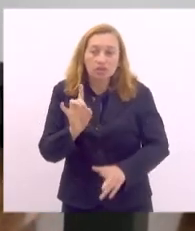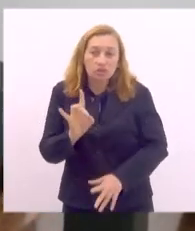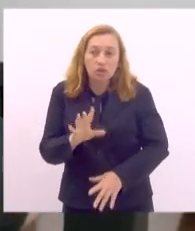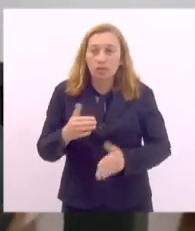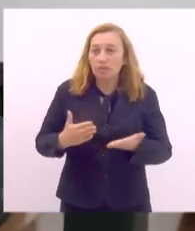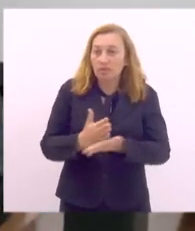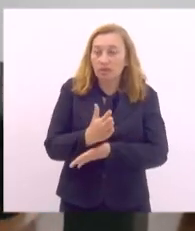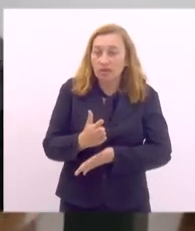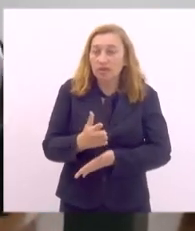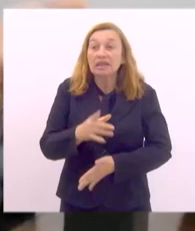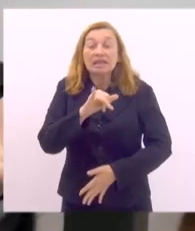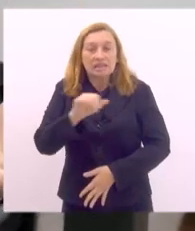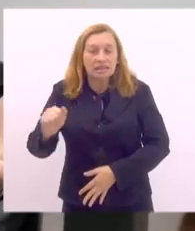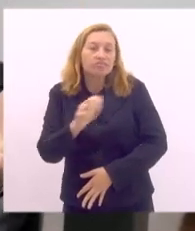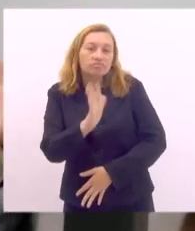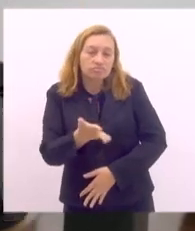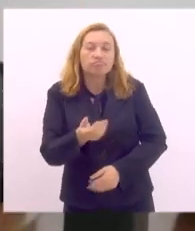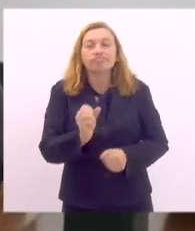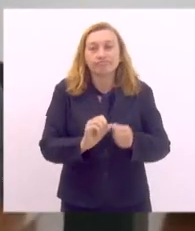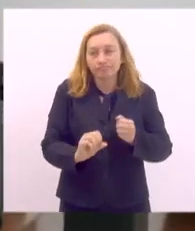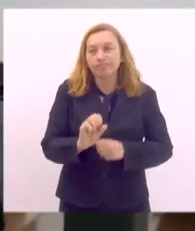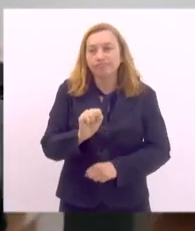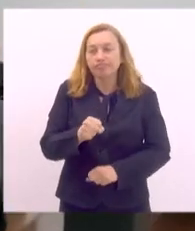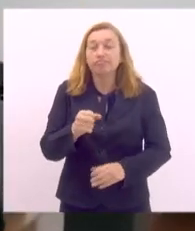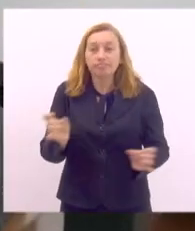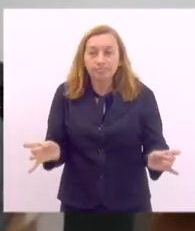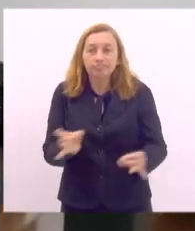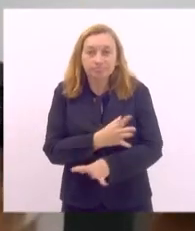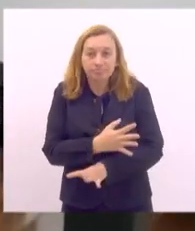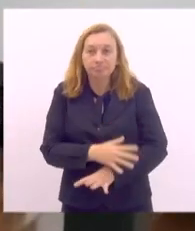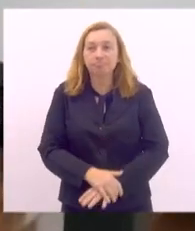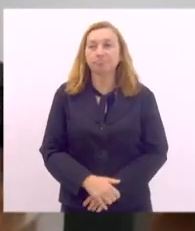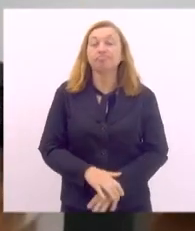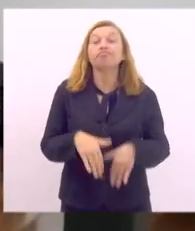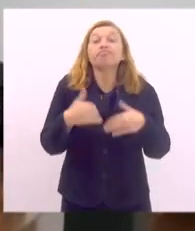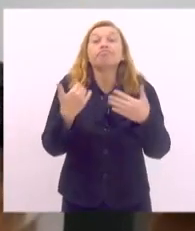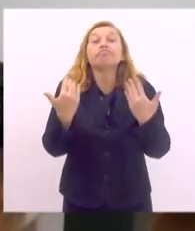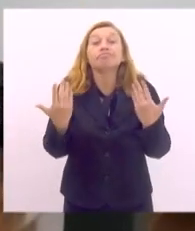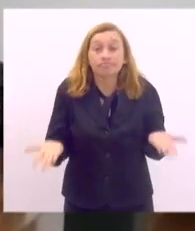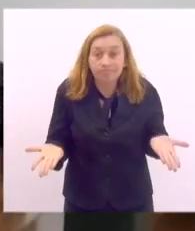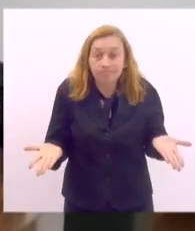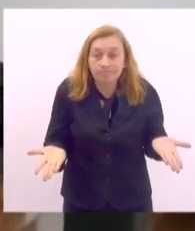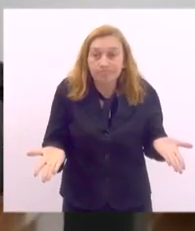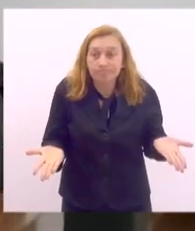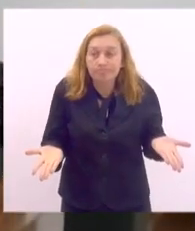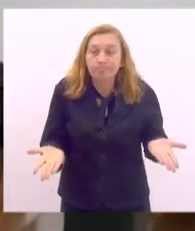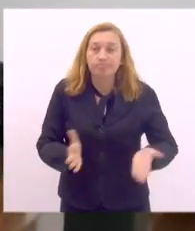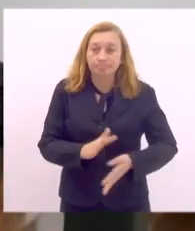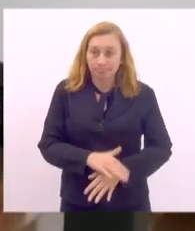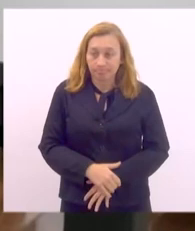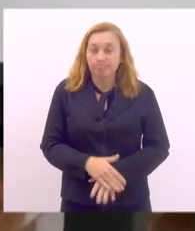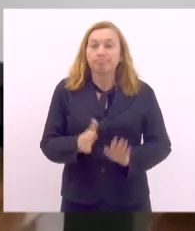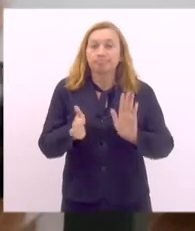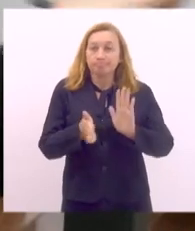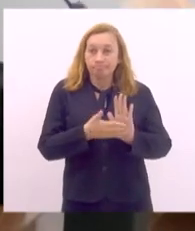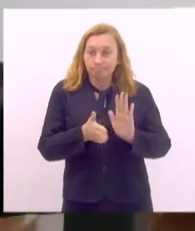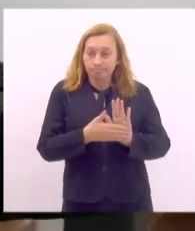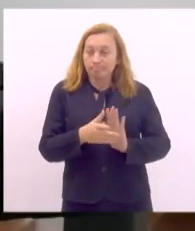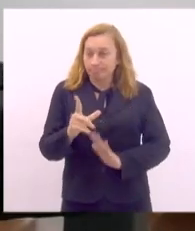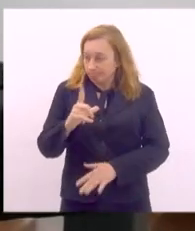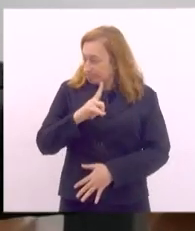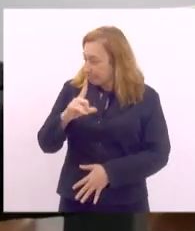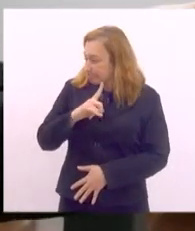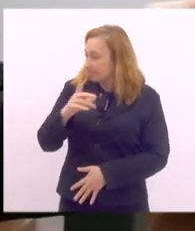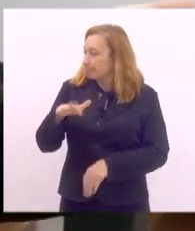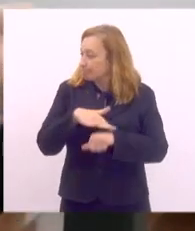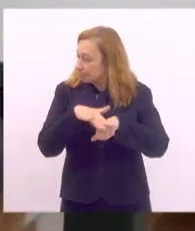aprovado. Aliás, o INEA já fez. Já está pronto isso. Então, Eu proponho. Falei hoje com o